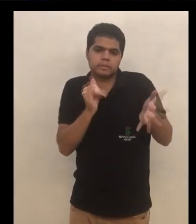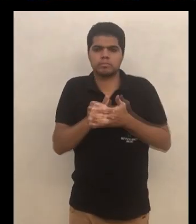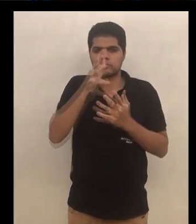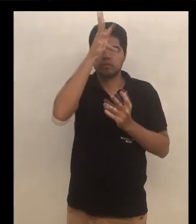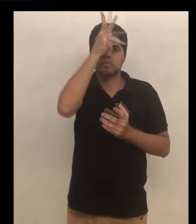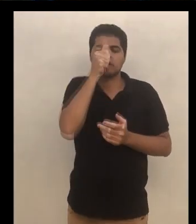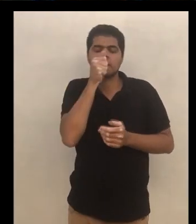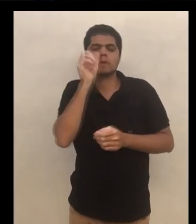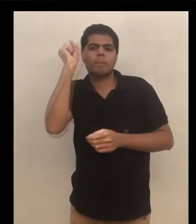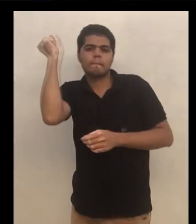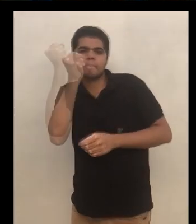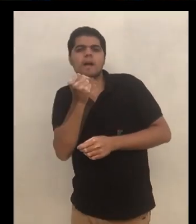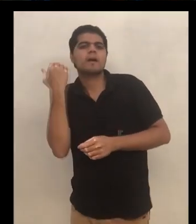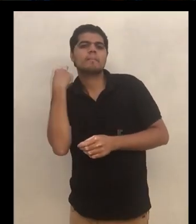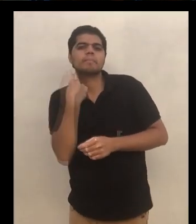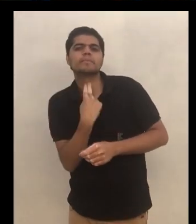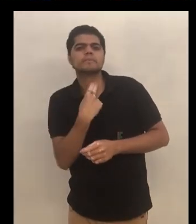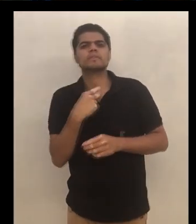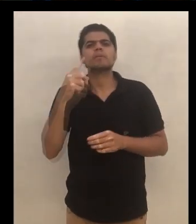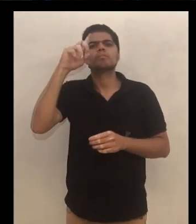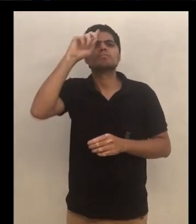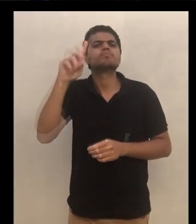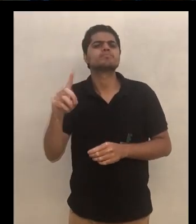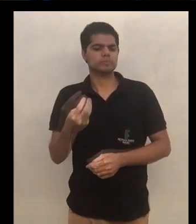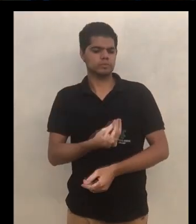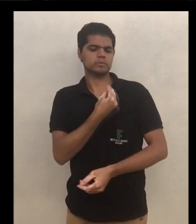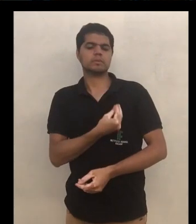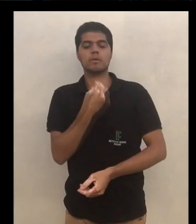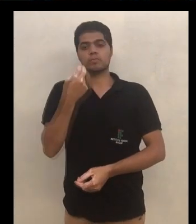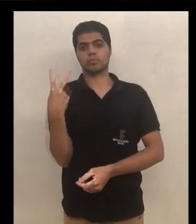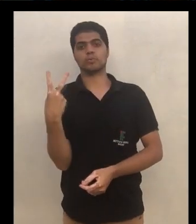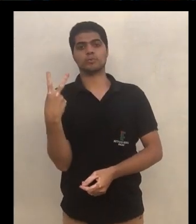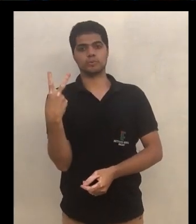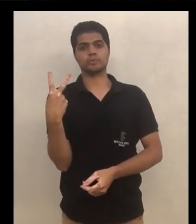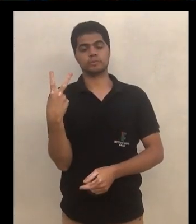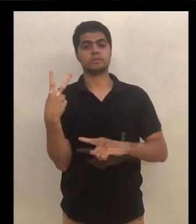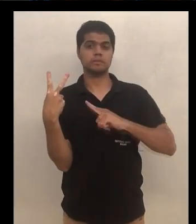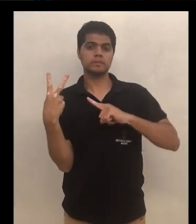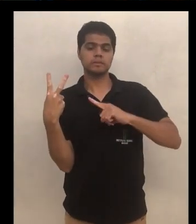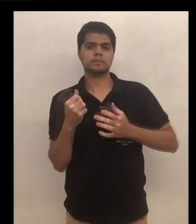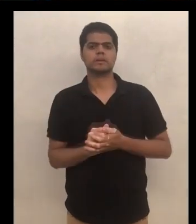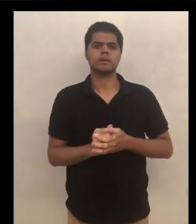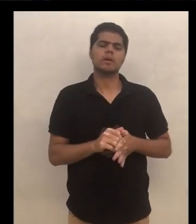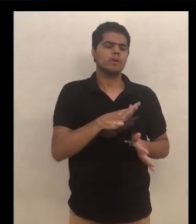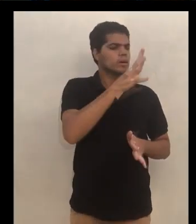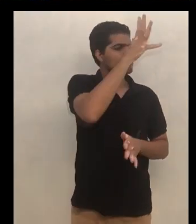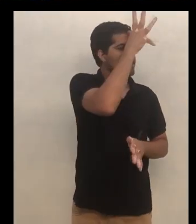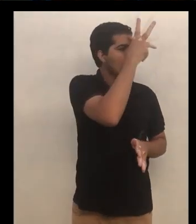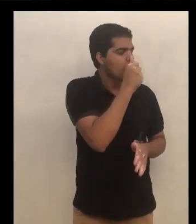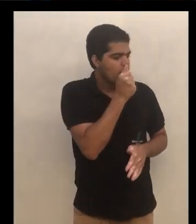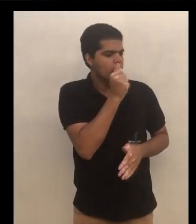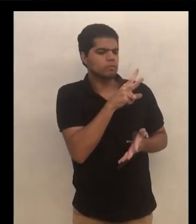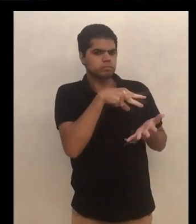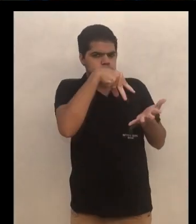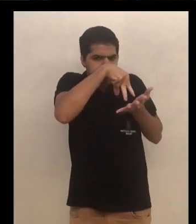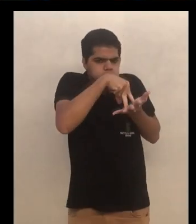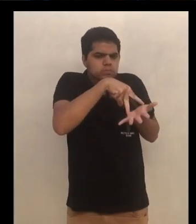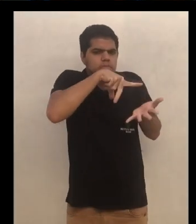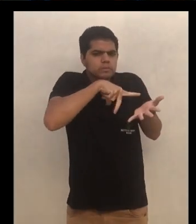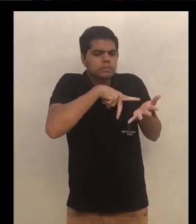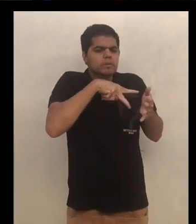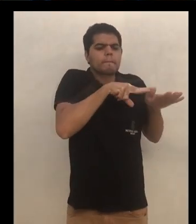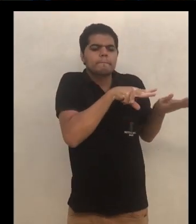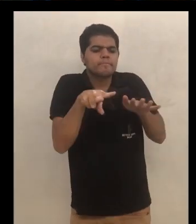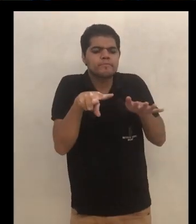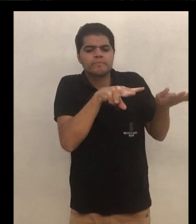exemplo, frango de corte, 2 dias de vida, né? Até 2 dias de vida. E para ave de postura, 2 semanas. Às vezes a pessoa não quer